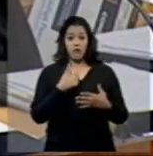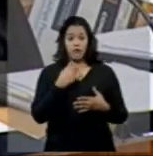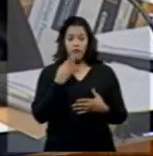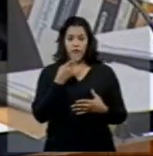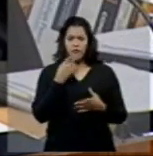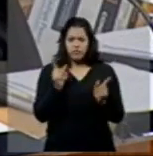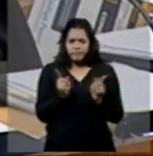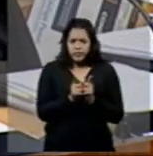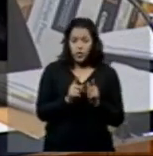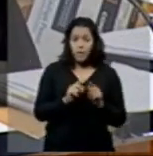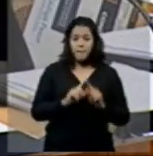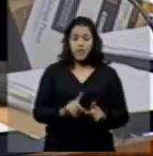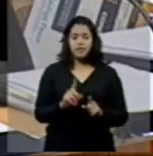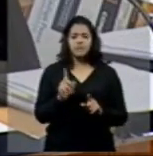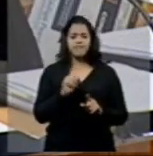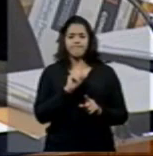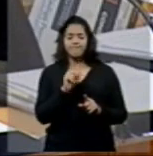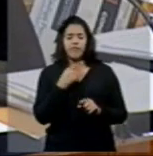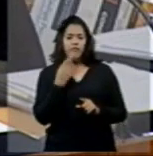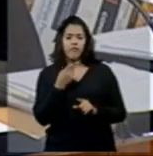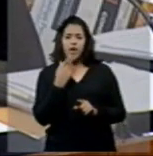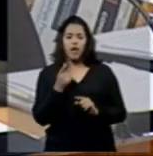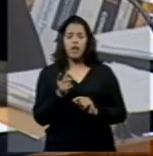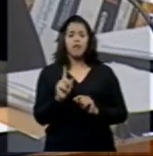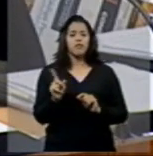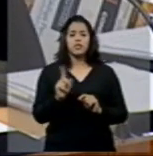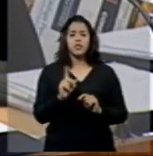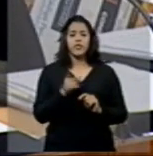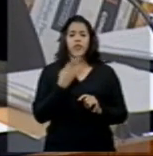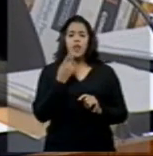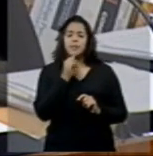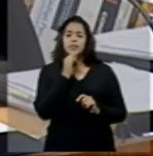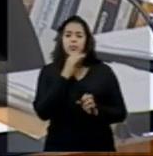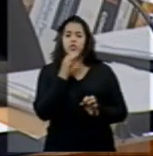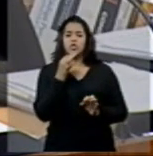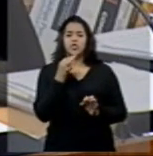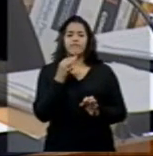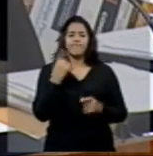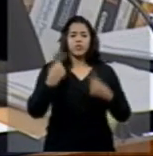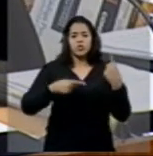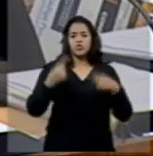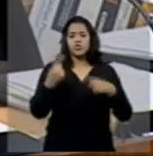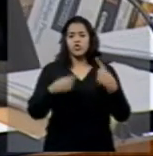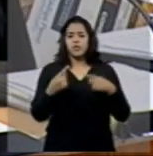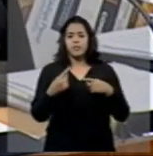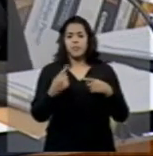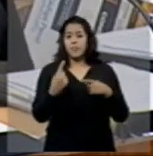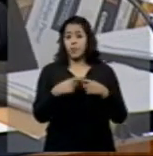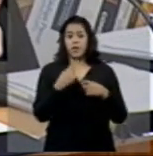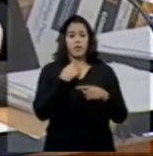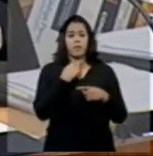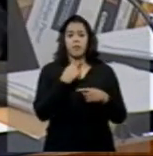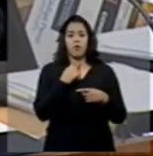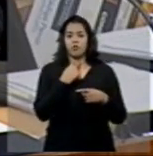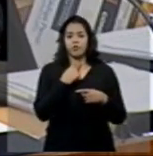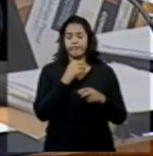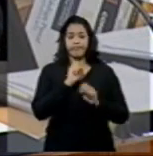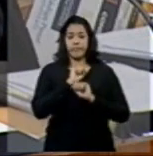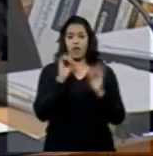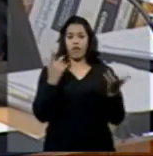encurtar, mas não se trata aqui em momento algum de discussão, até porque não seria possível, por